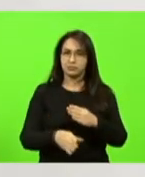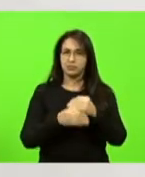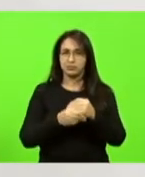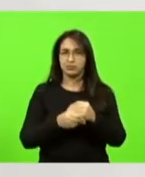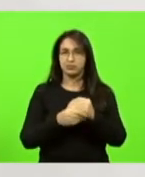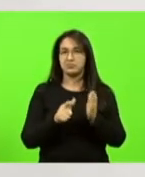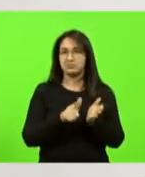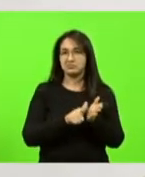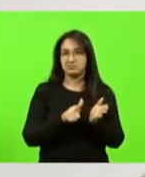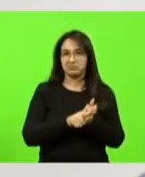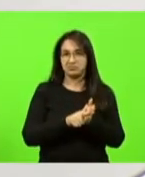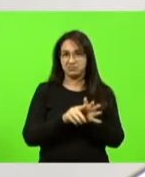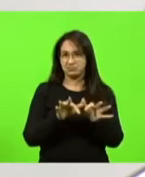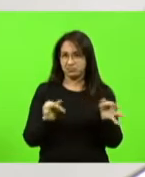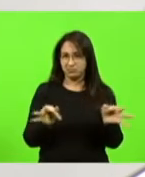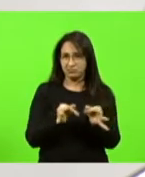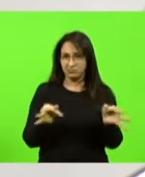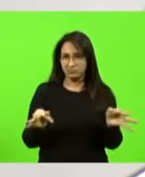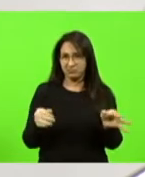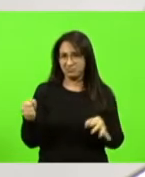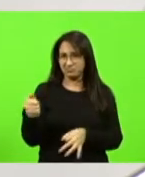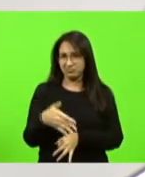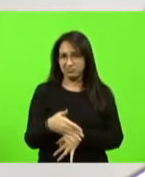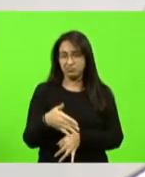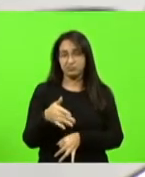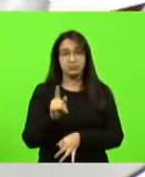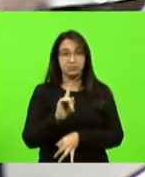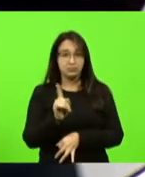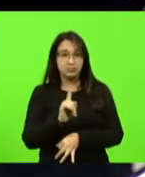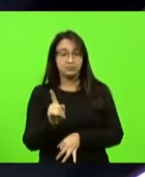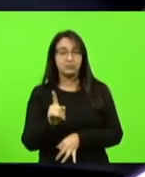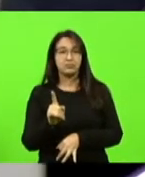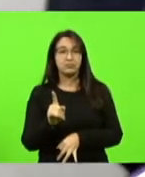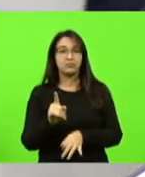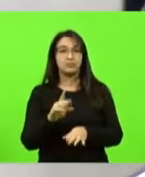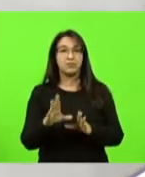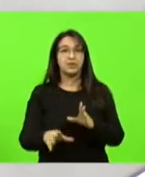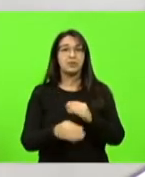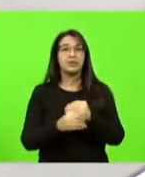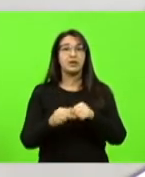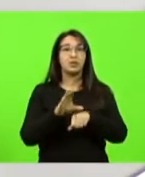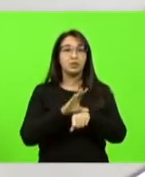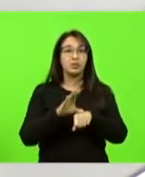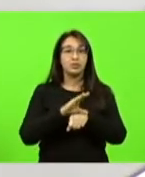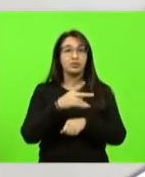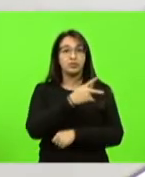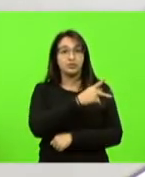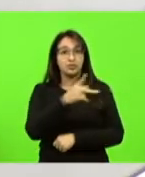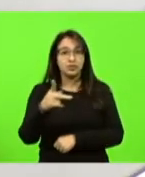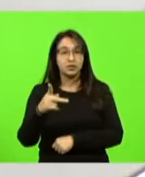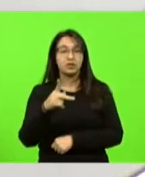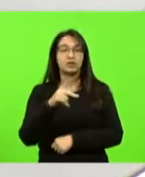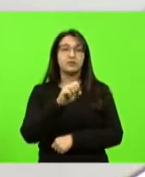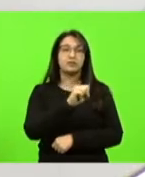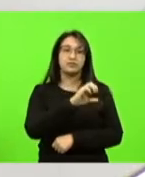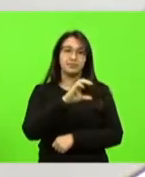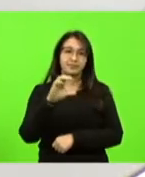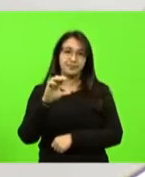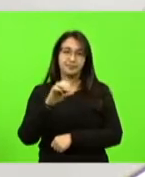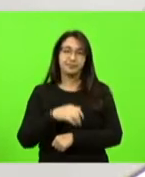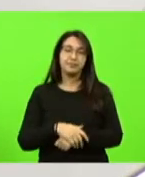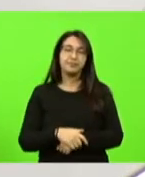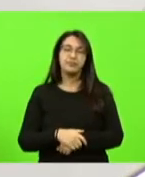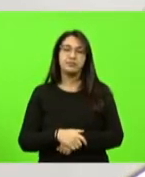papel qualquer, é um pedaço de papel. É uma emenda à Constituição dos catarinenses. Uma Constituição